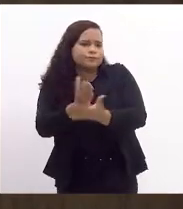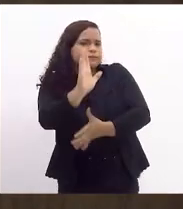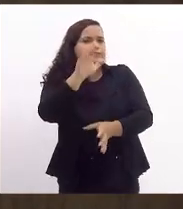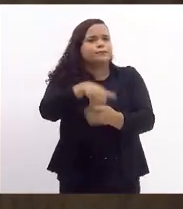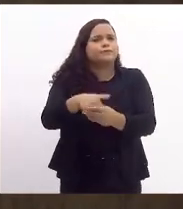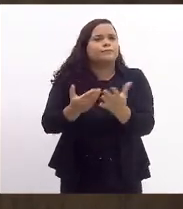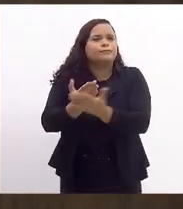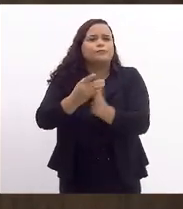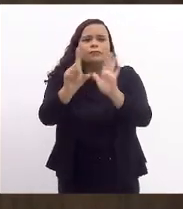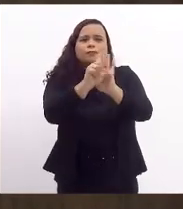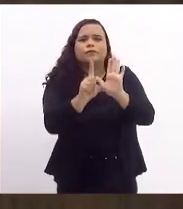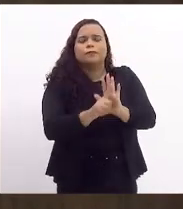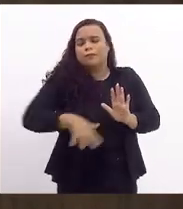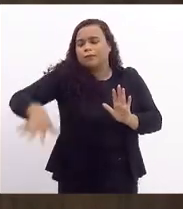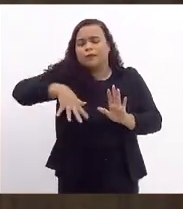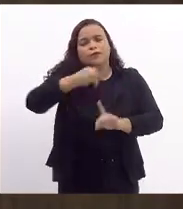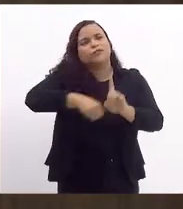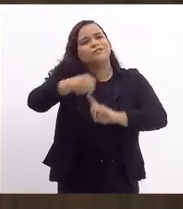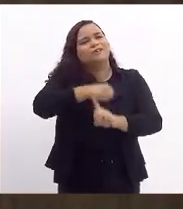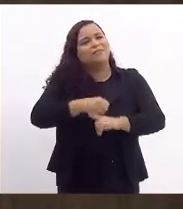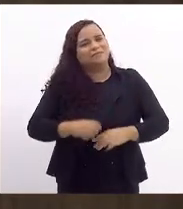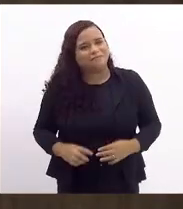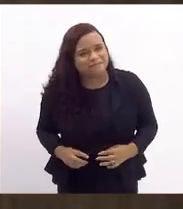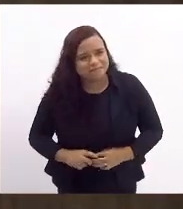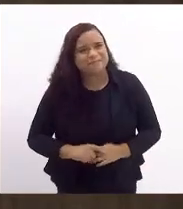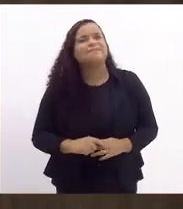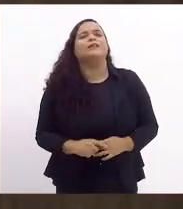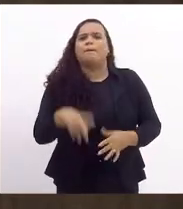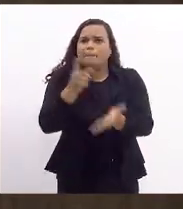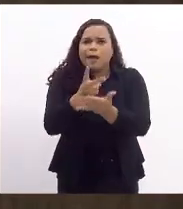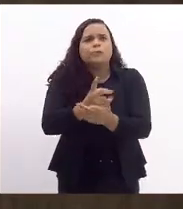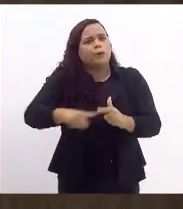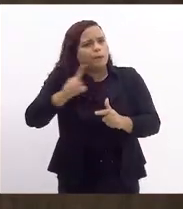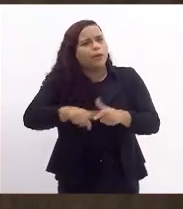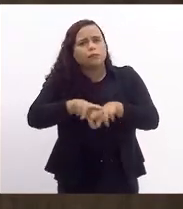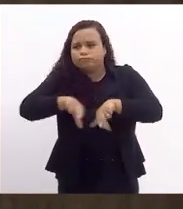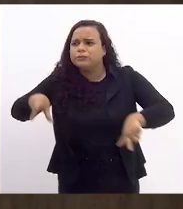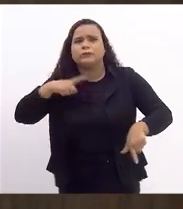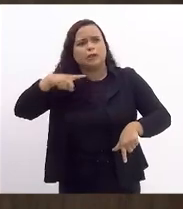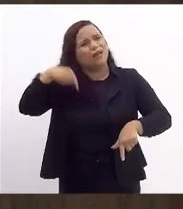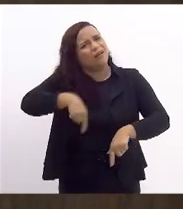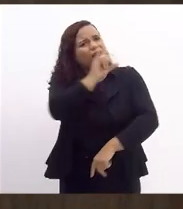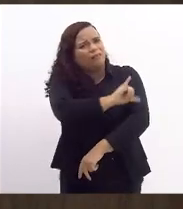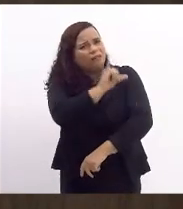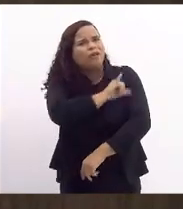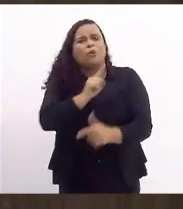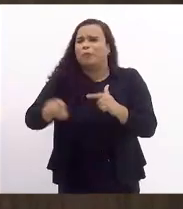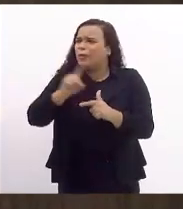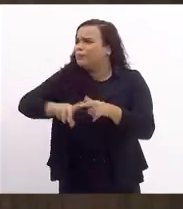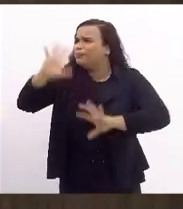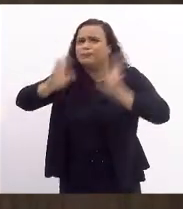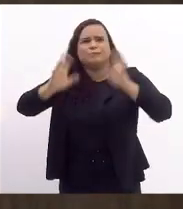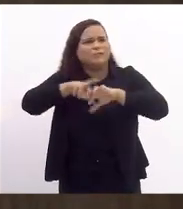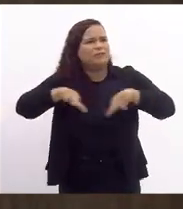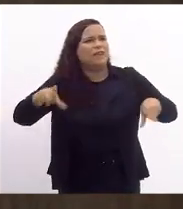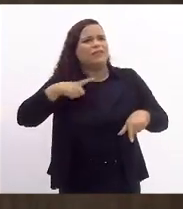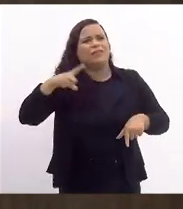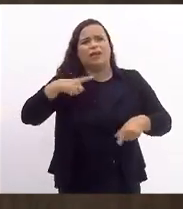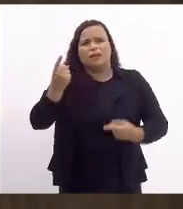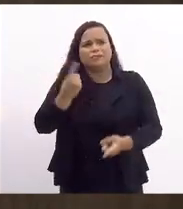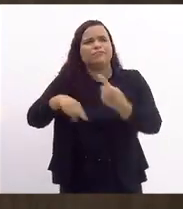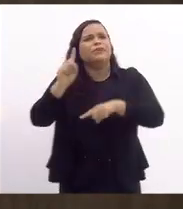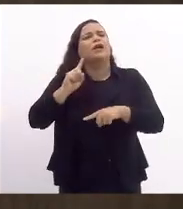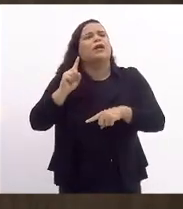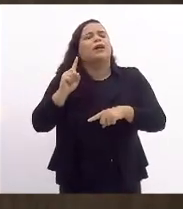legislações sociais mesmo com toda dificuldade que a gente tá passando no Rio de Janeiro com regime de recuperação